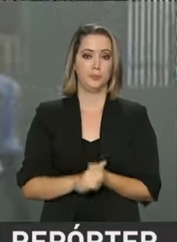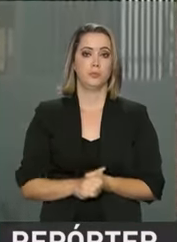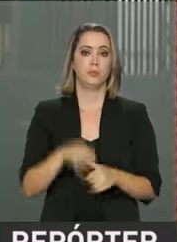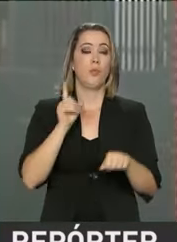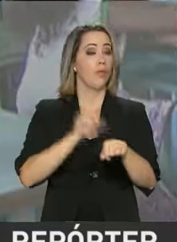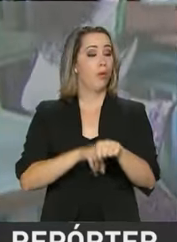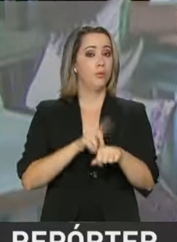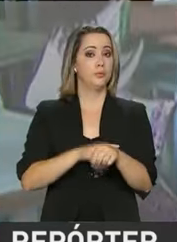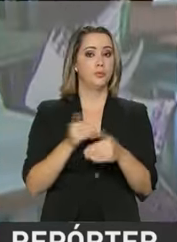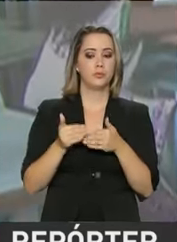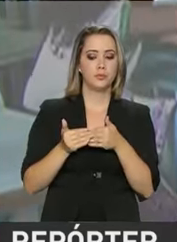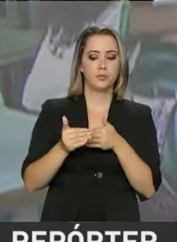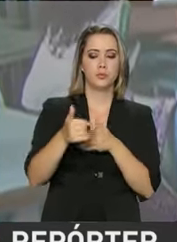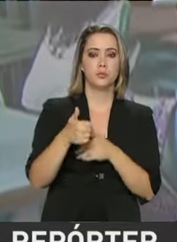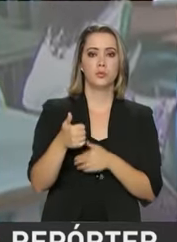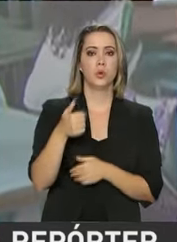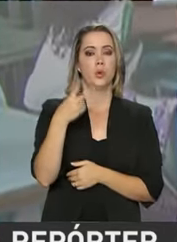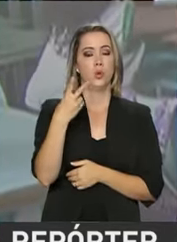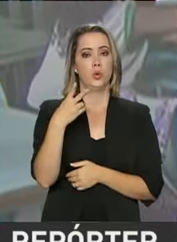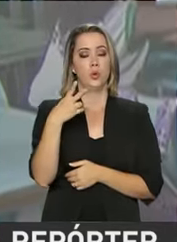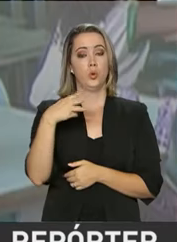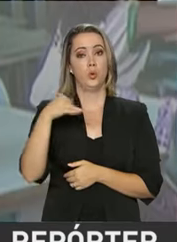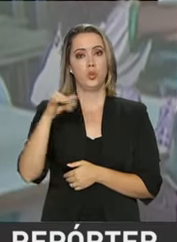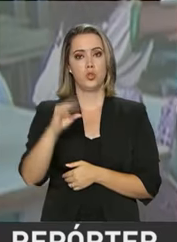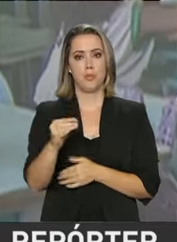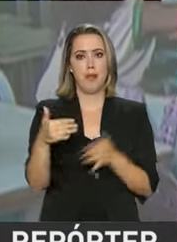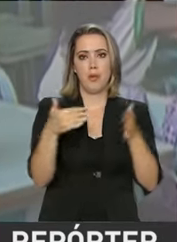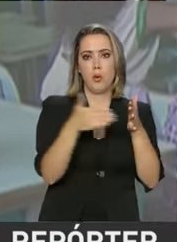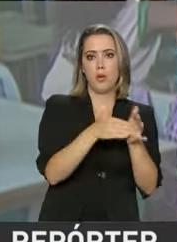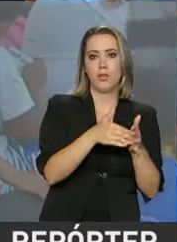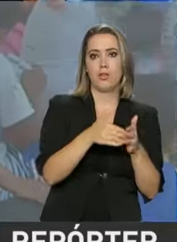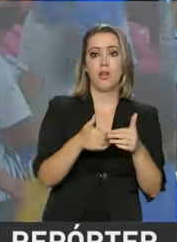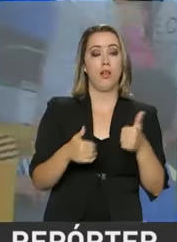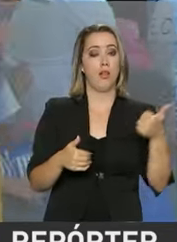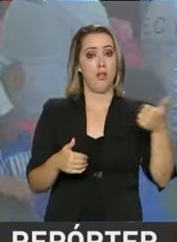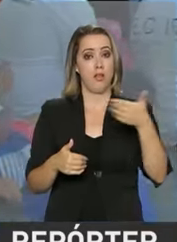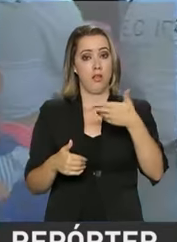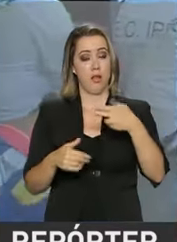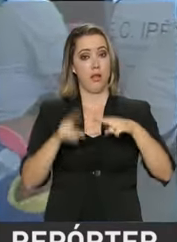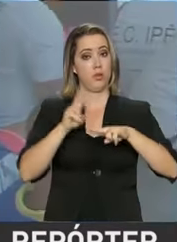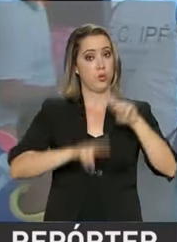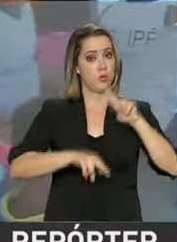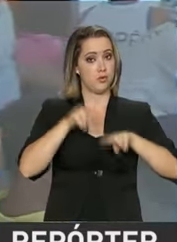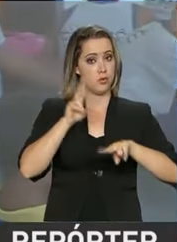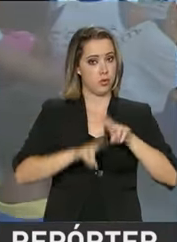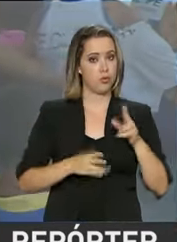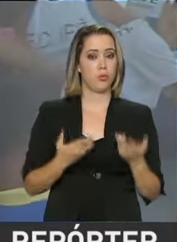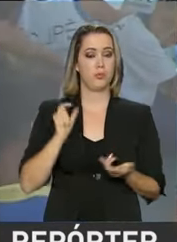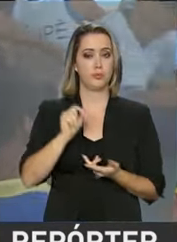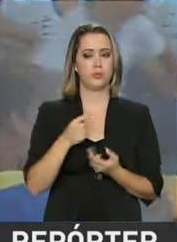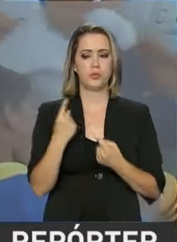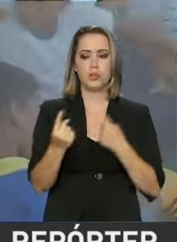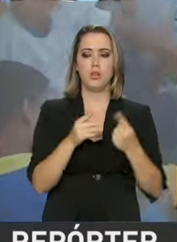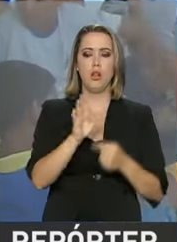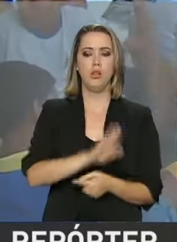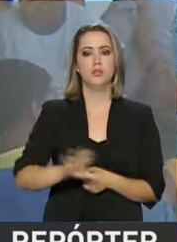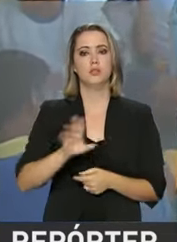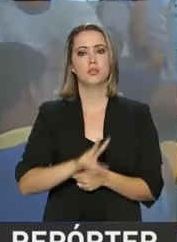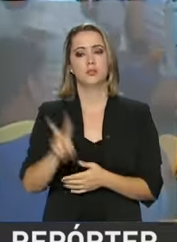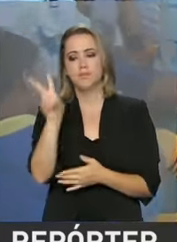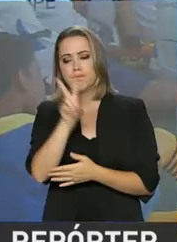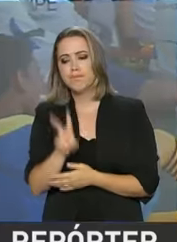municípios vai ser de 2 de maio até 14 de junho a idéia é que cada criança passe por uma avaliação